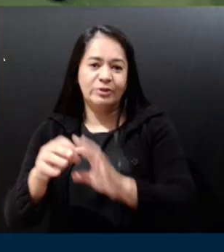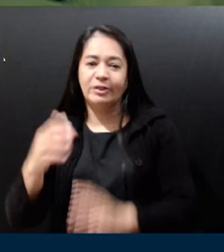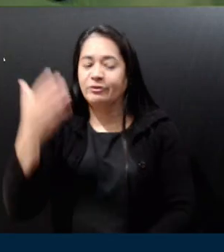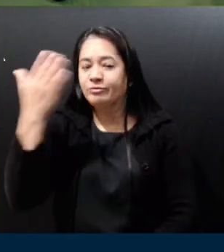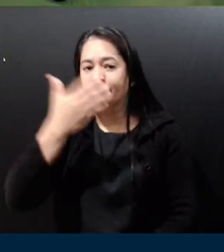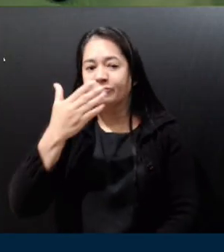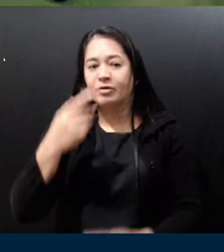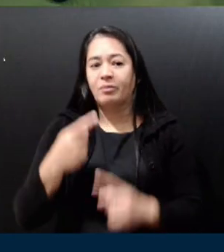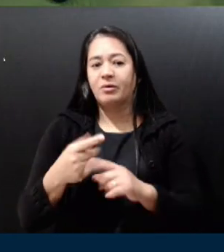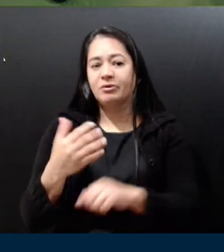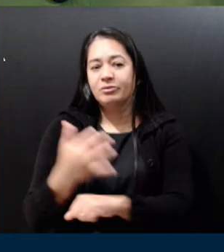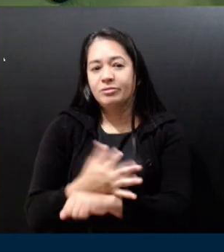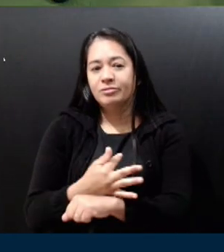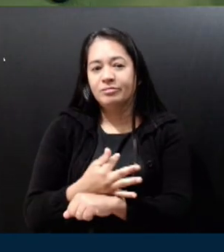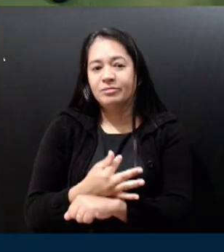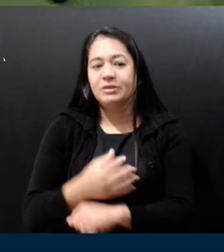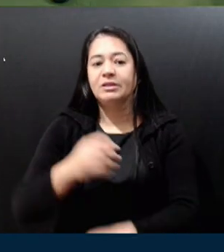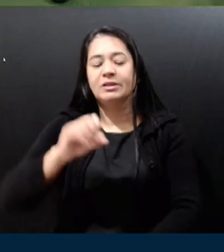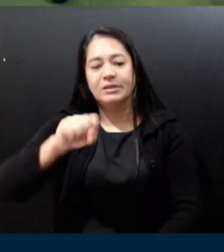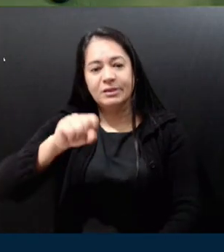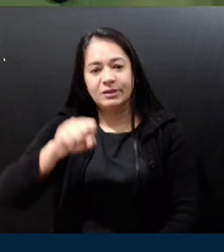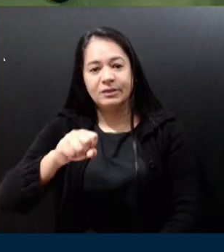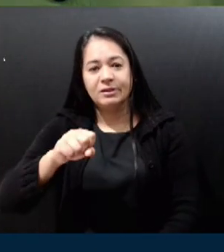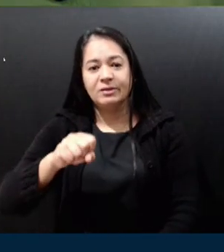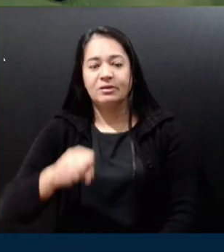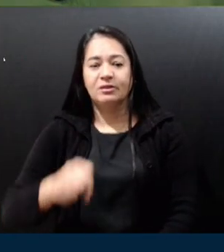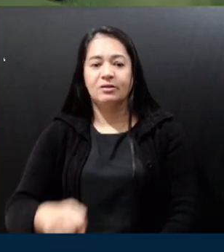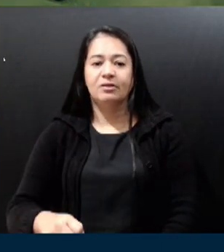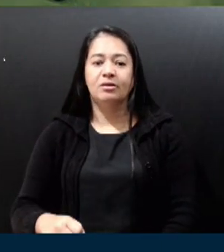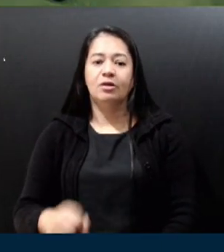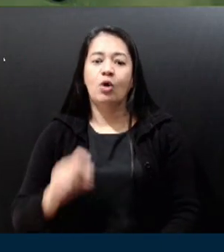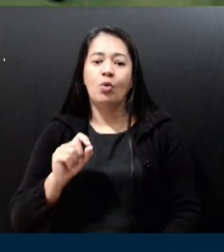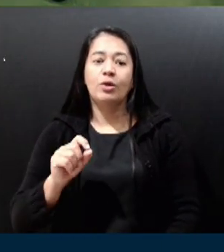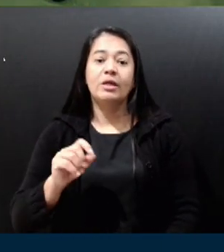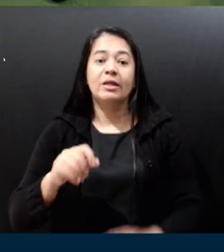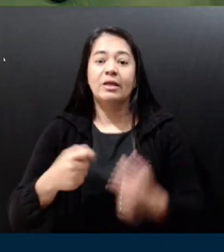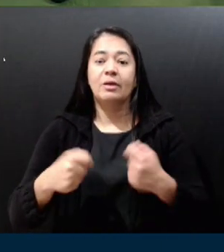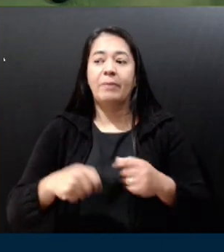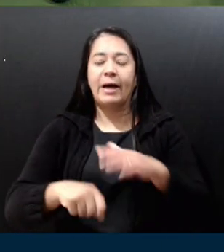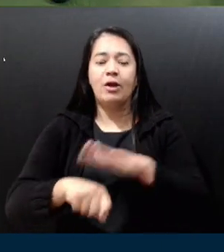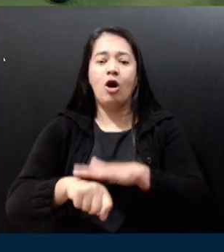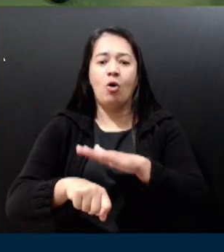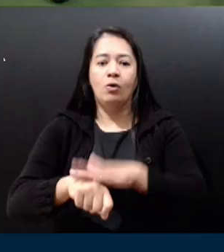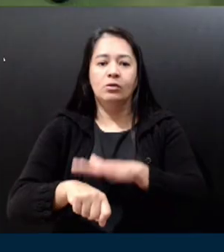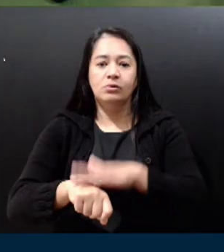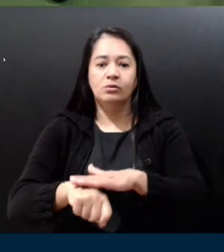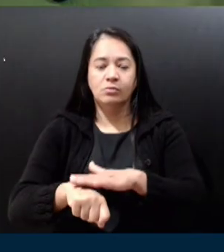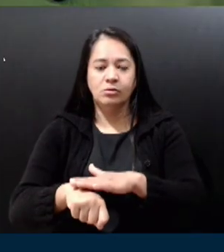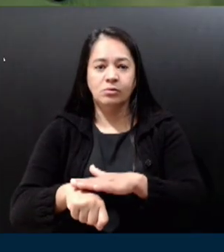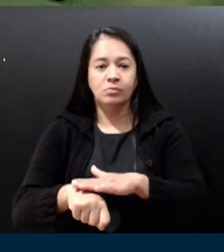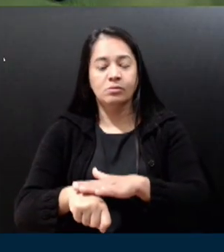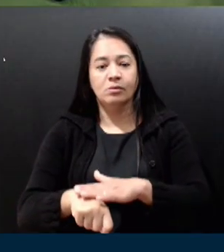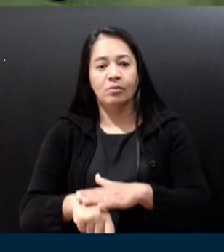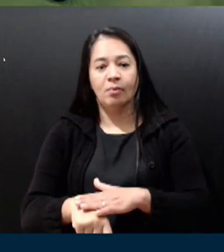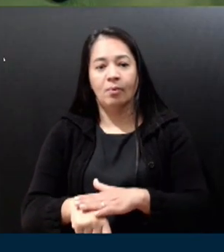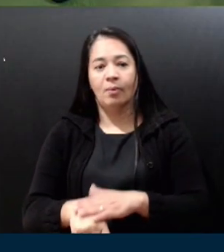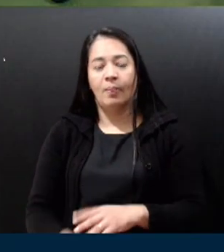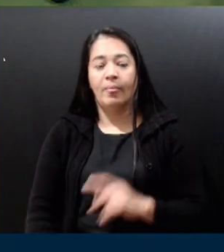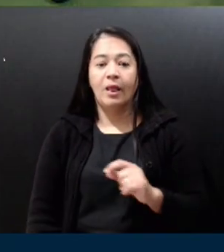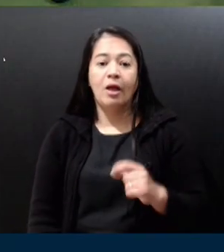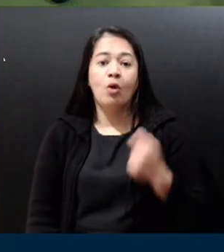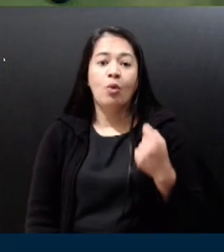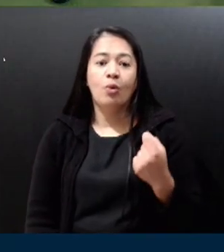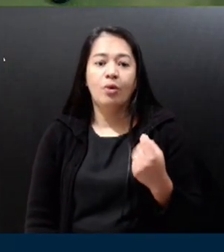existe processo disso. Então, o que tem que fazer? Uma multa para ter uma babá, para a mãe poder descansar, para ela poder, ou ele